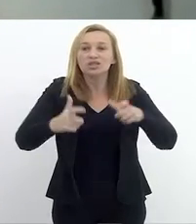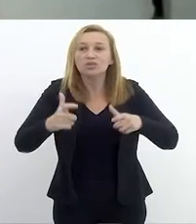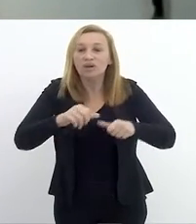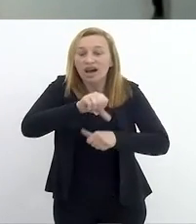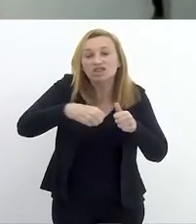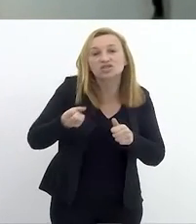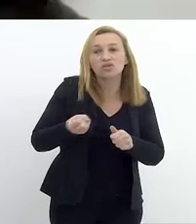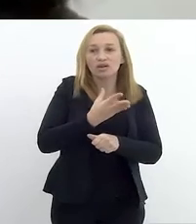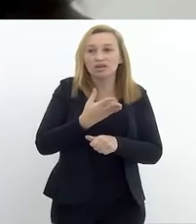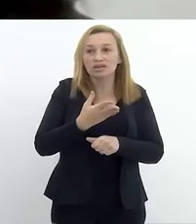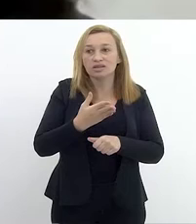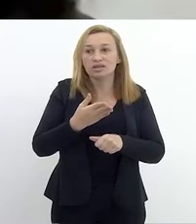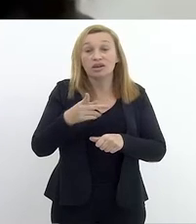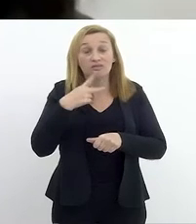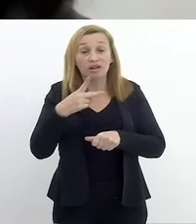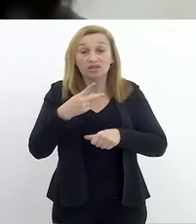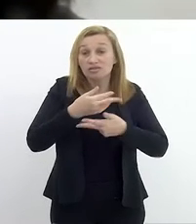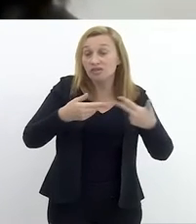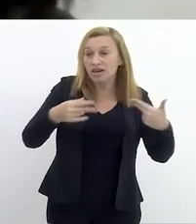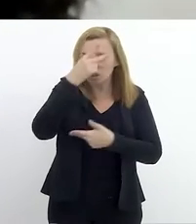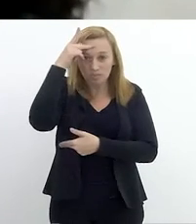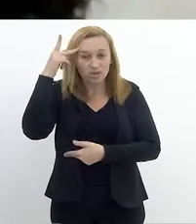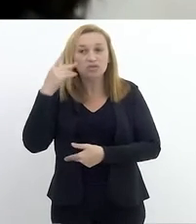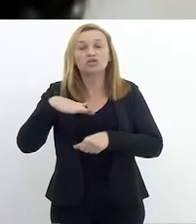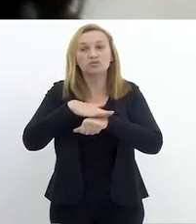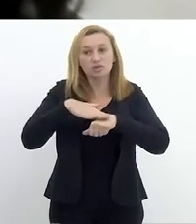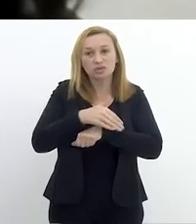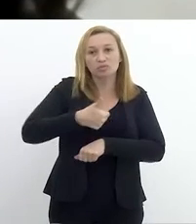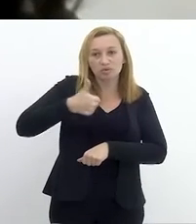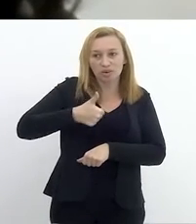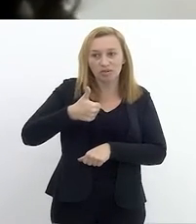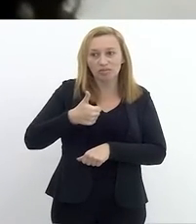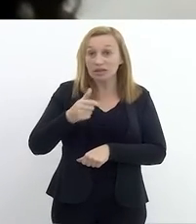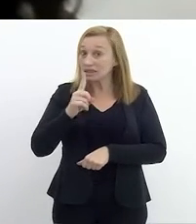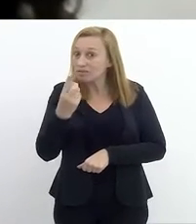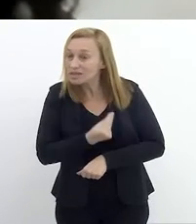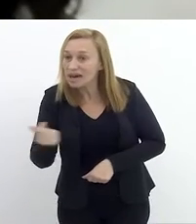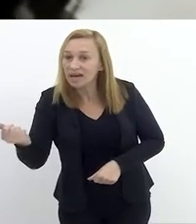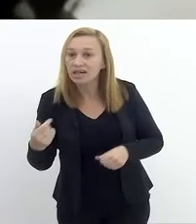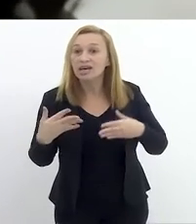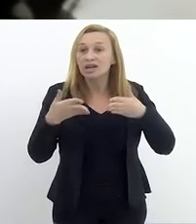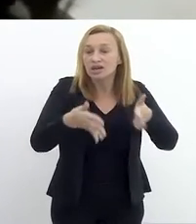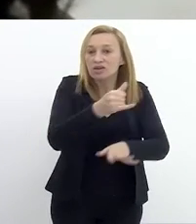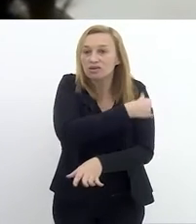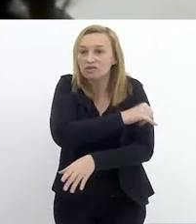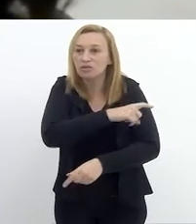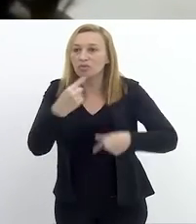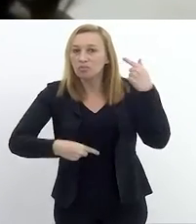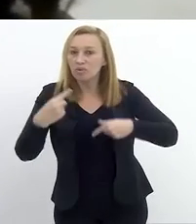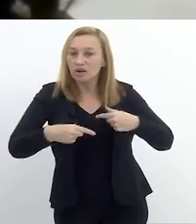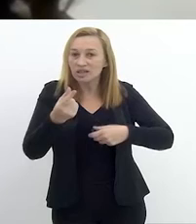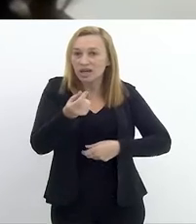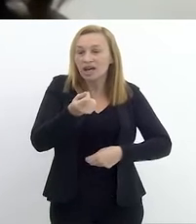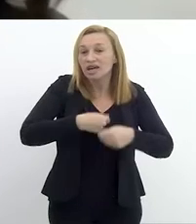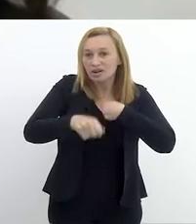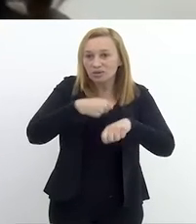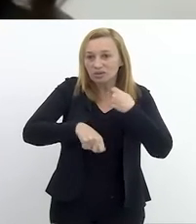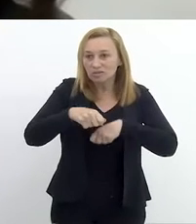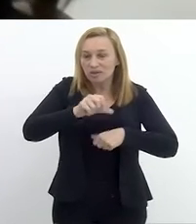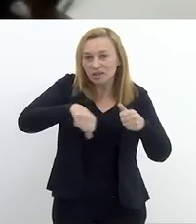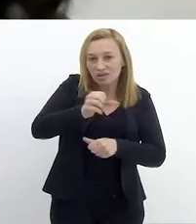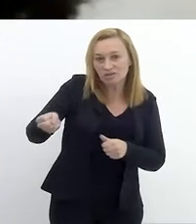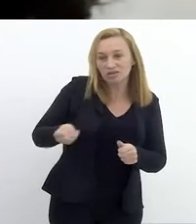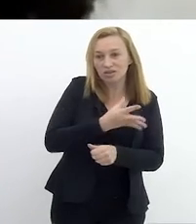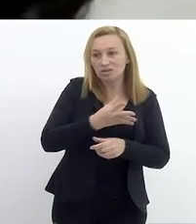ou de toda a FAPERJ. A gente vai fazer um rápido intervalo e no próximo bloco vamos falar sobre como é que a gente cria esse ambiente de inovação, fomentando os